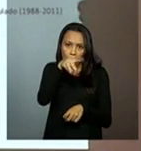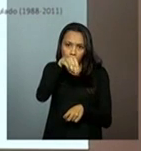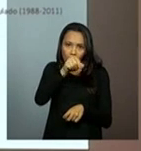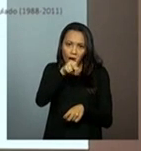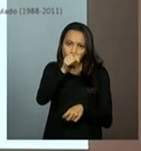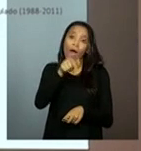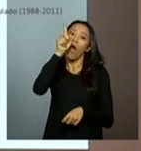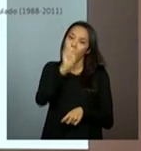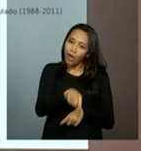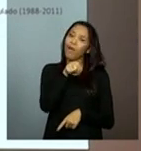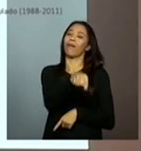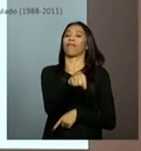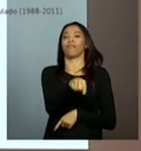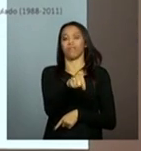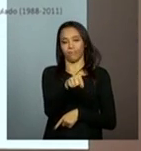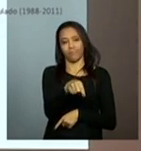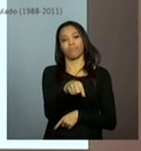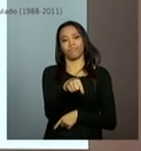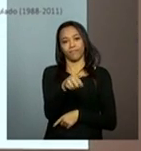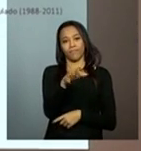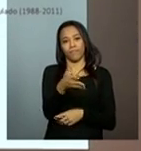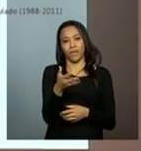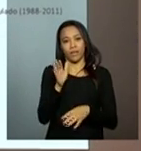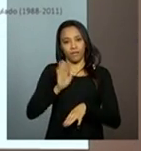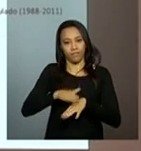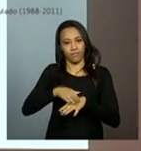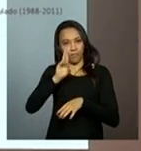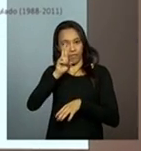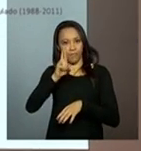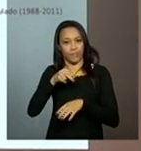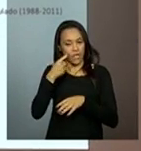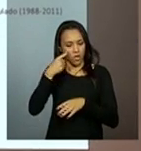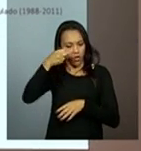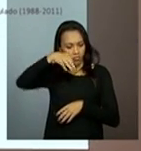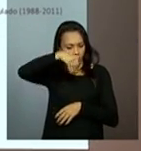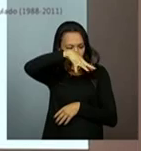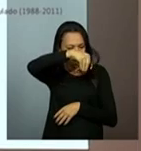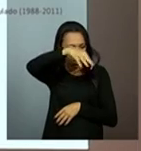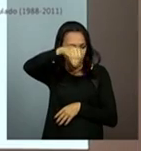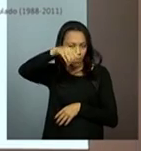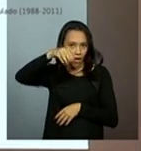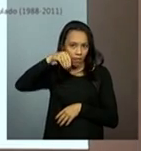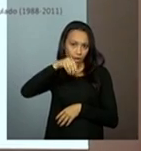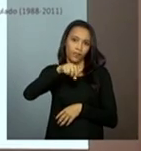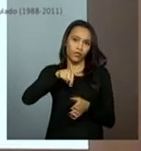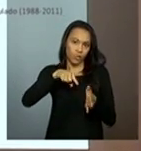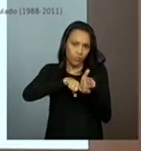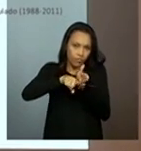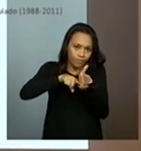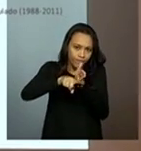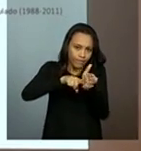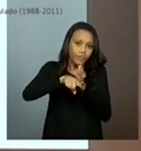é a área coberta, então, pelo PRODES, e é esta a área analisada, objeto dessa discussão, sim.